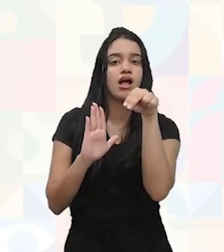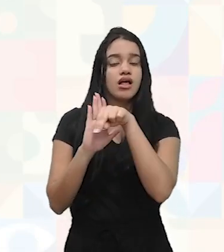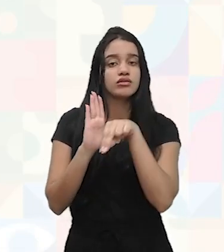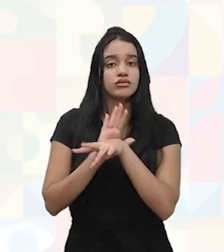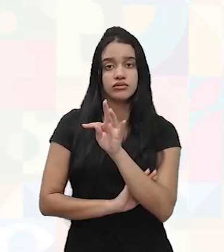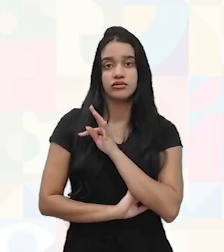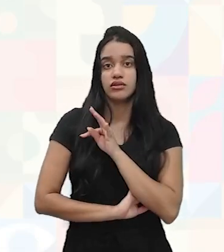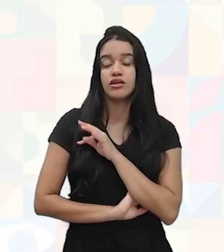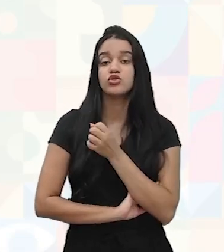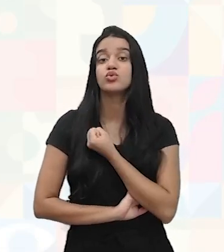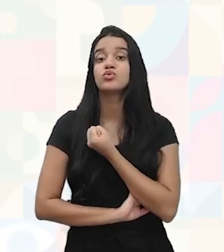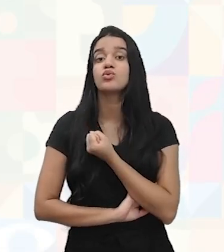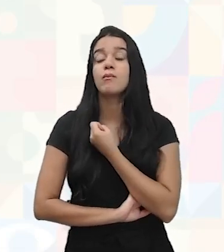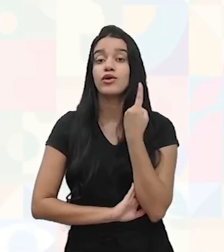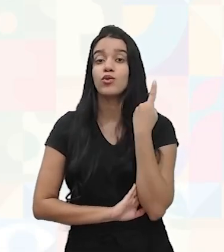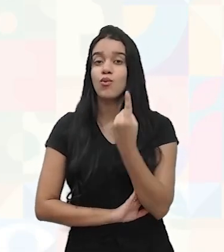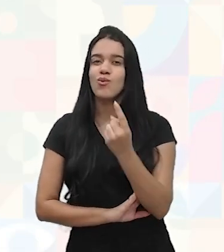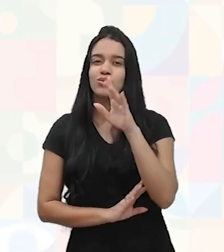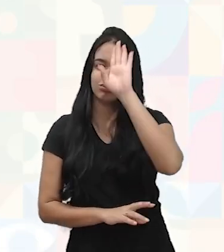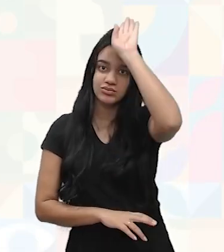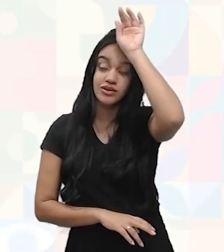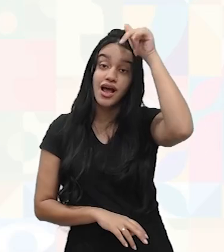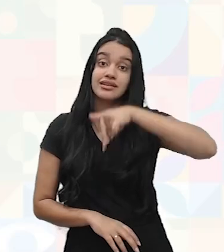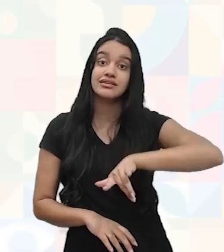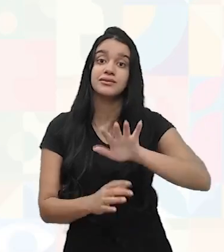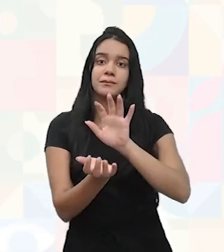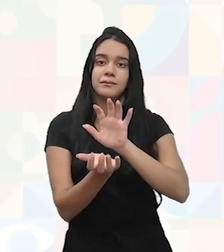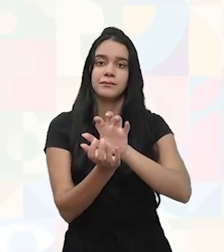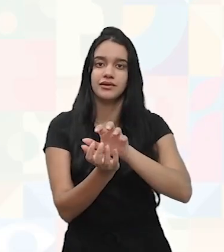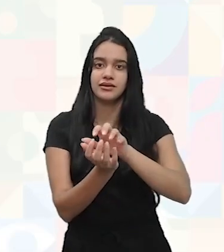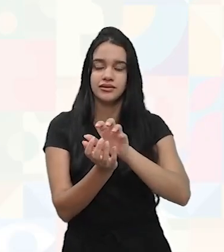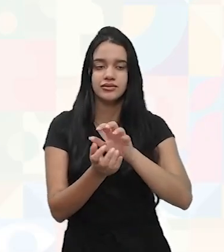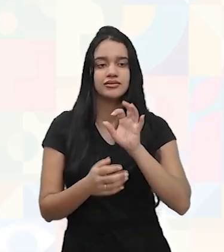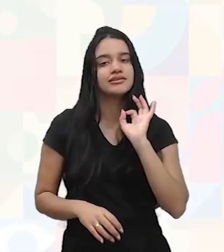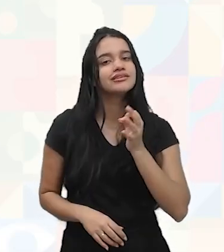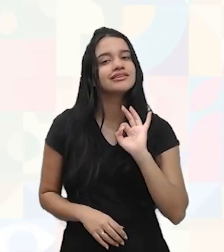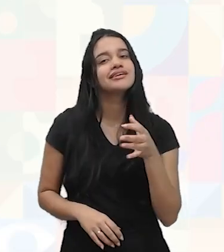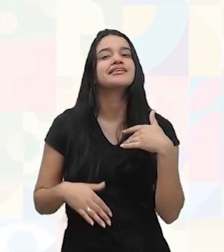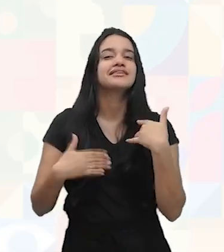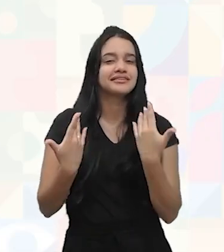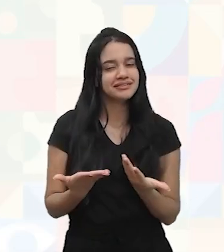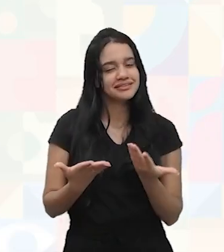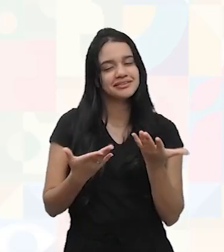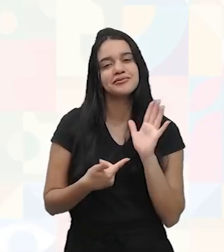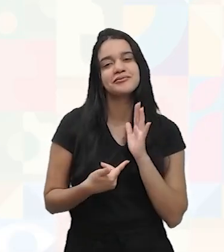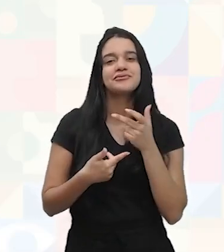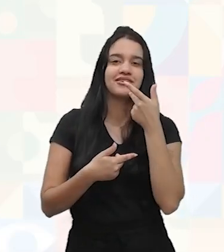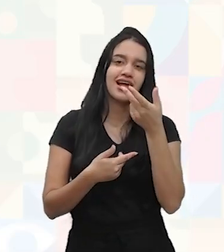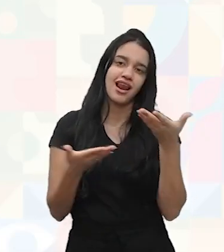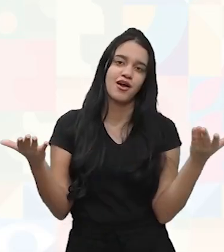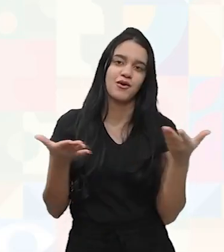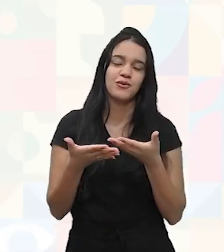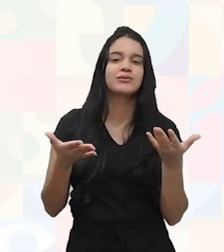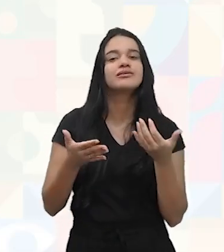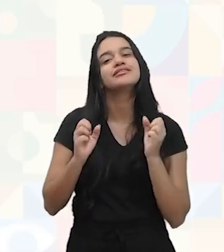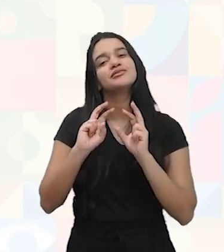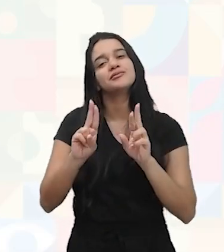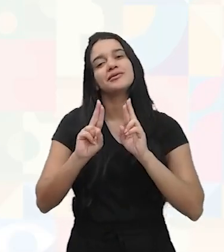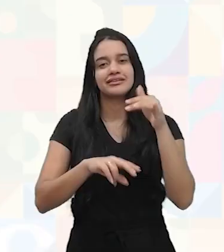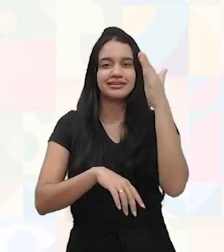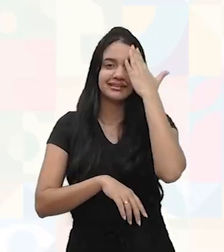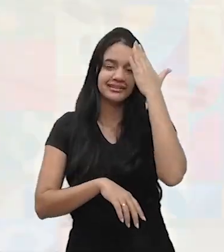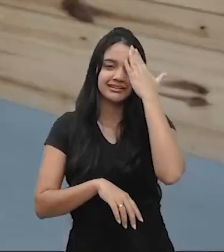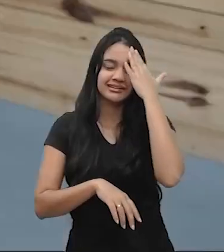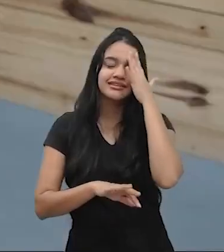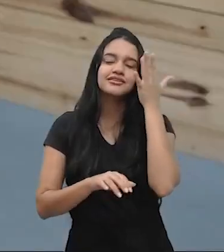técnica número 1 do Corpo de Bombeiros de Pernambuco. E é isso que eu tenho para trazer para vocês hoje. Espero que tenham entendido e a gente